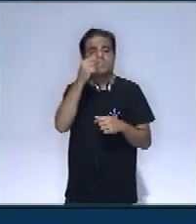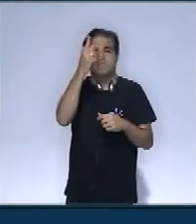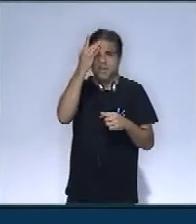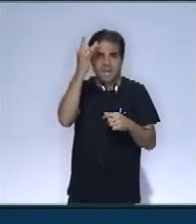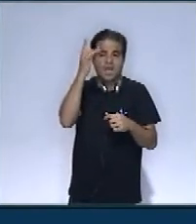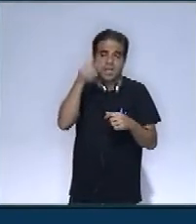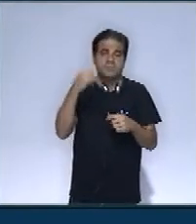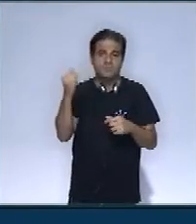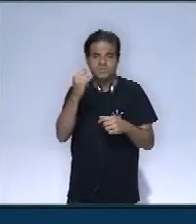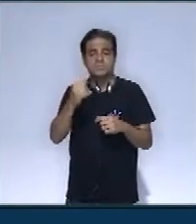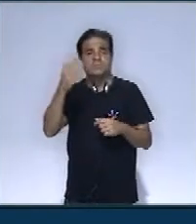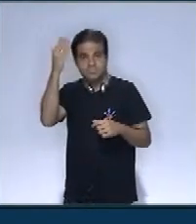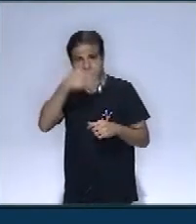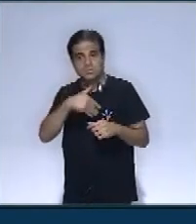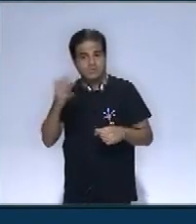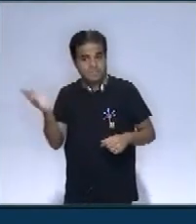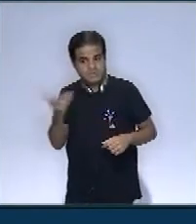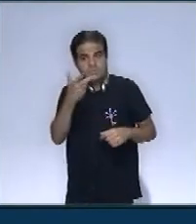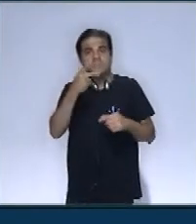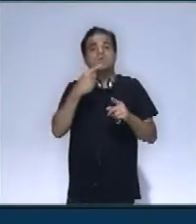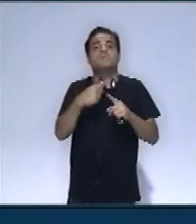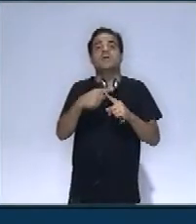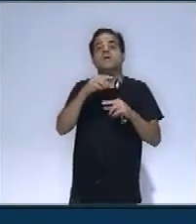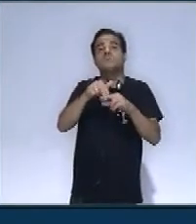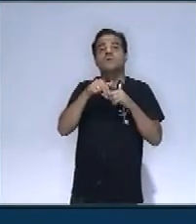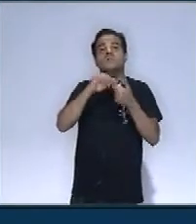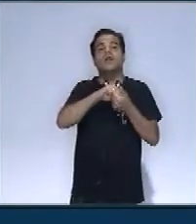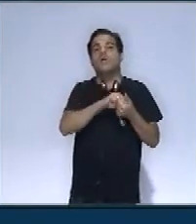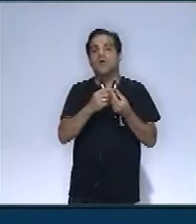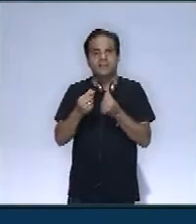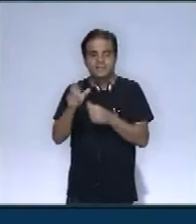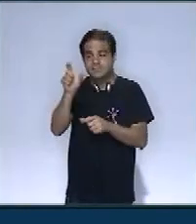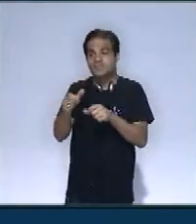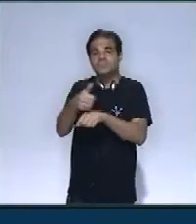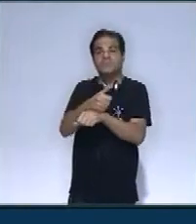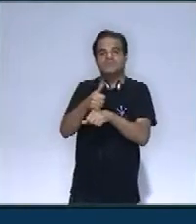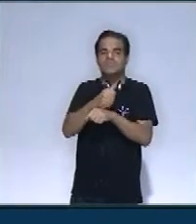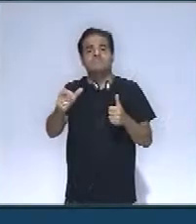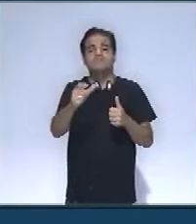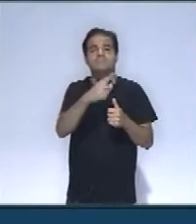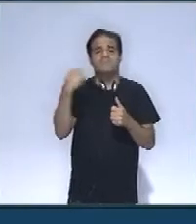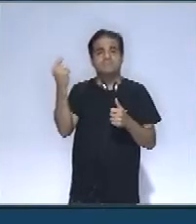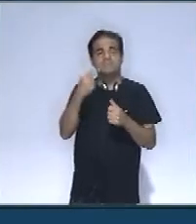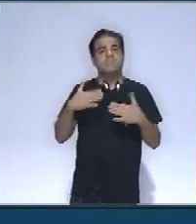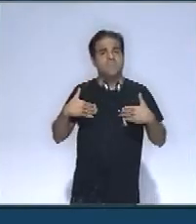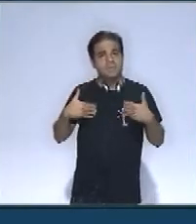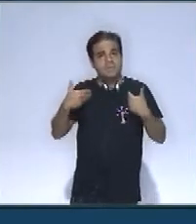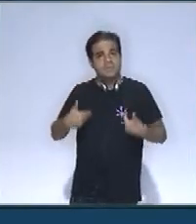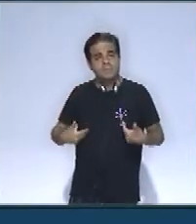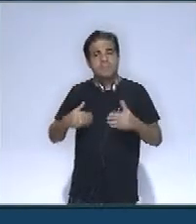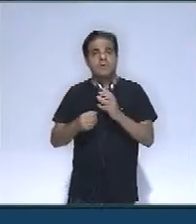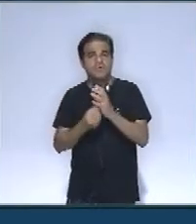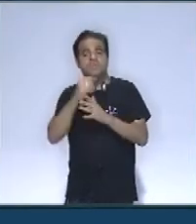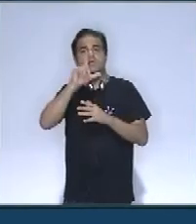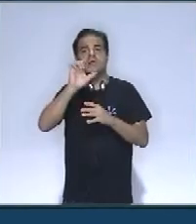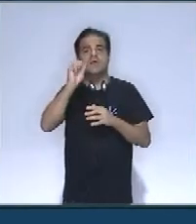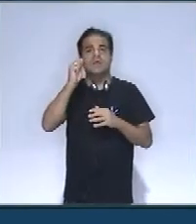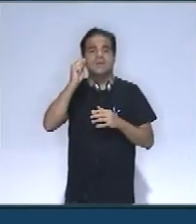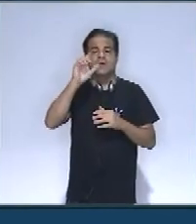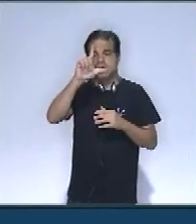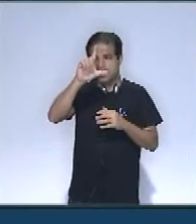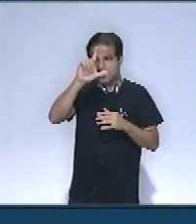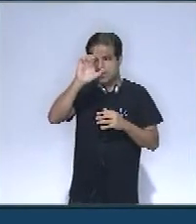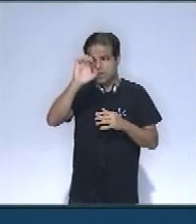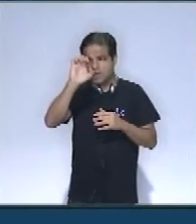importante para ele, para aprovar a eficácia, mas por causa da qualidade do profissional brasileiro. Né? Para mim, para a Fundação Lehman, foi um